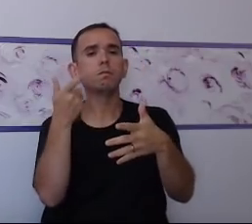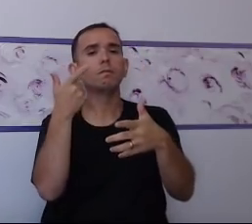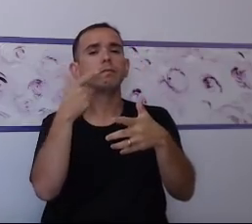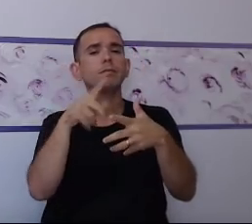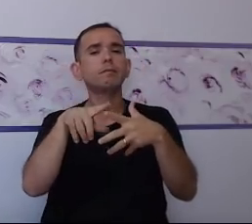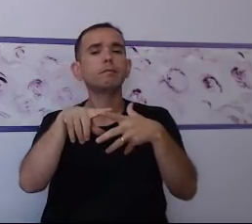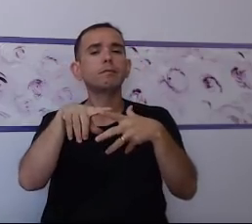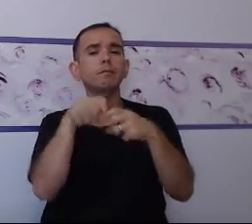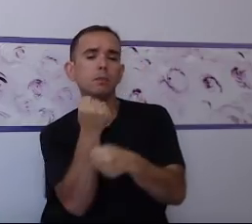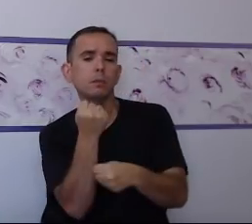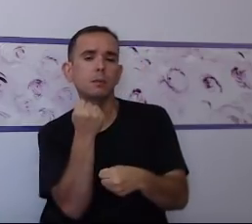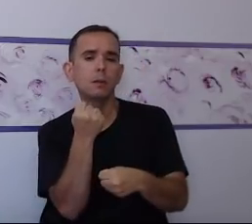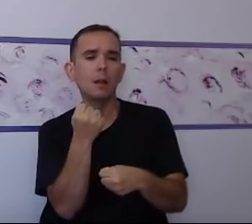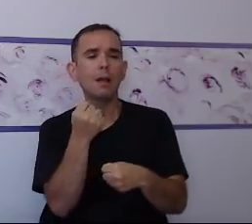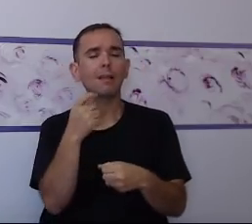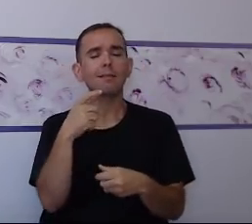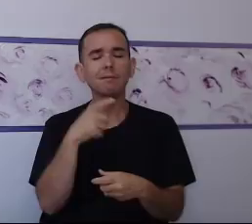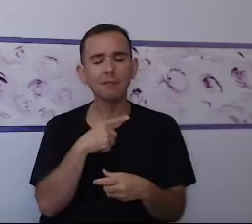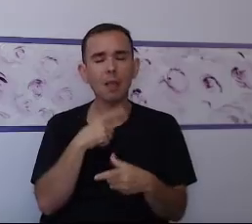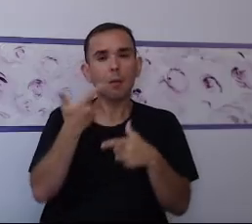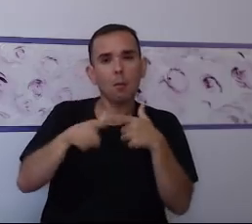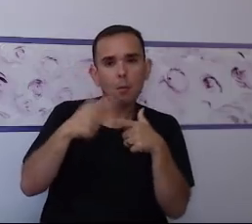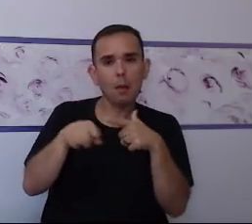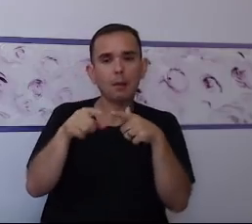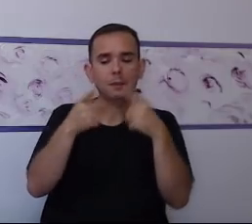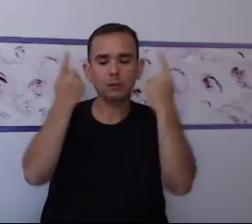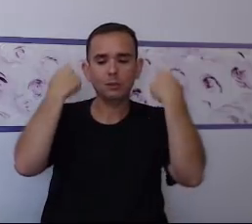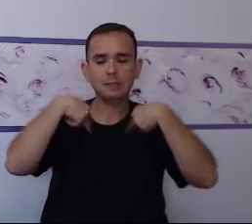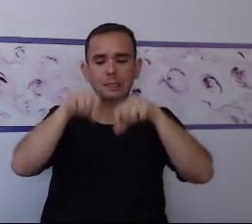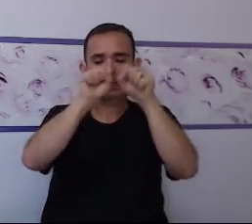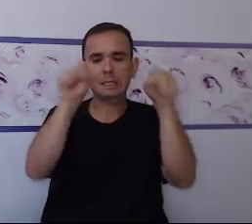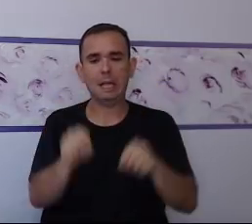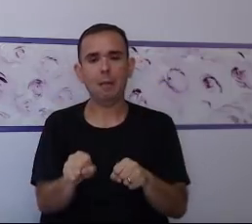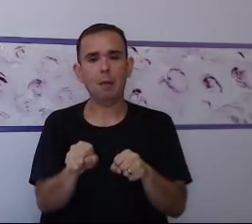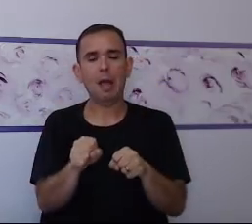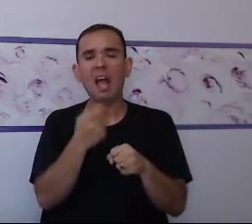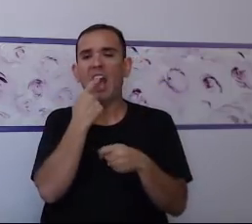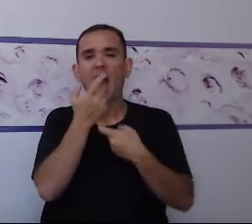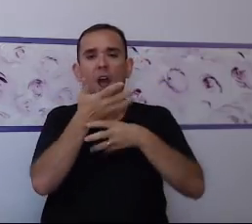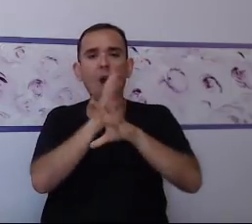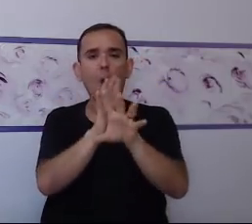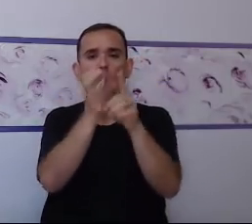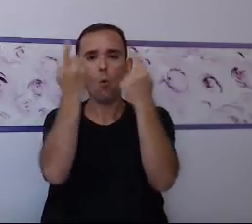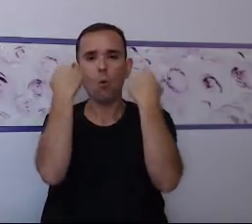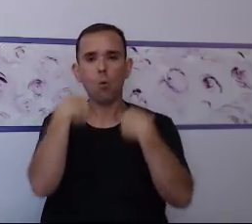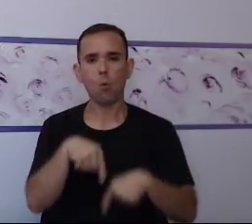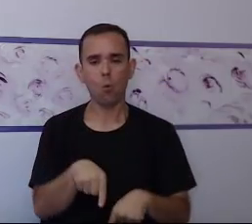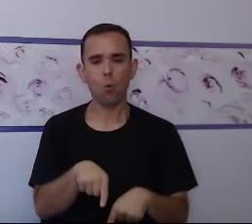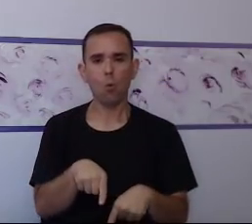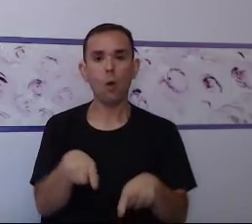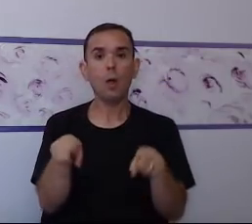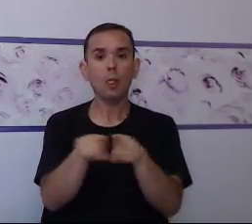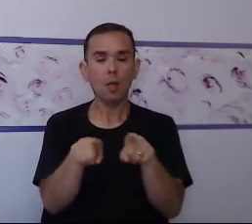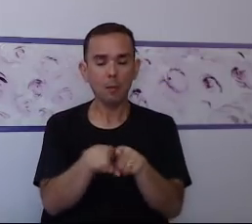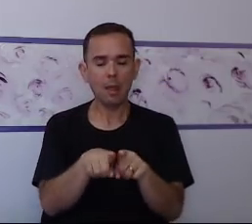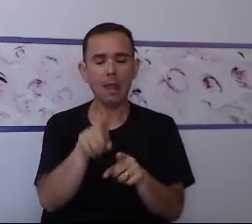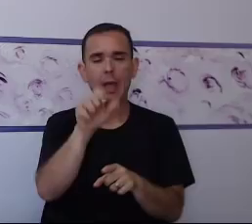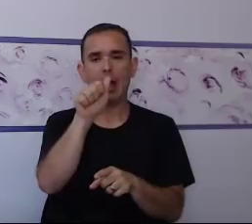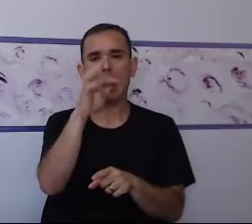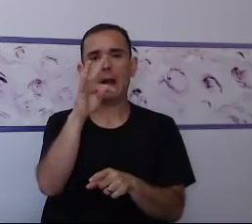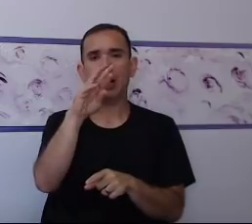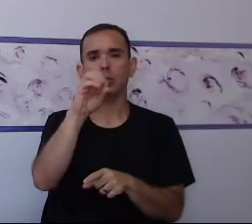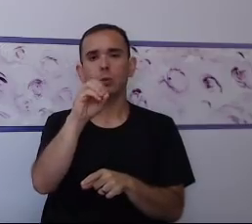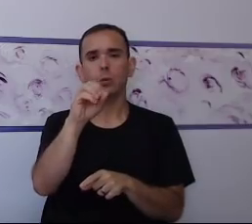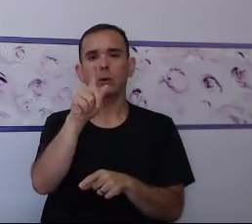temos alterações no sistema osteoarticular. Então, nós podemos ver também casos como artrogripose,